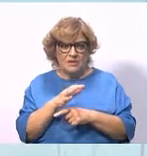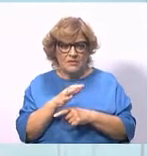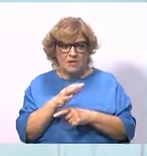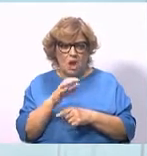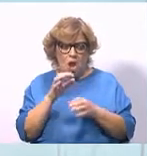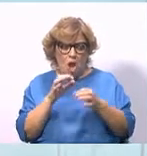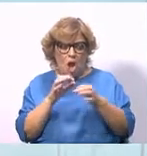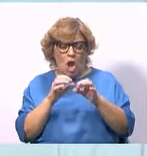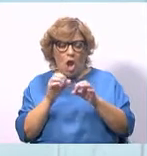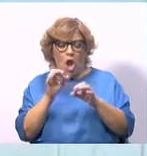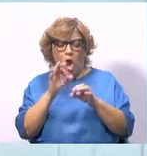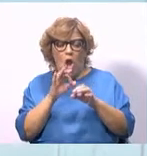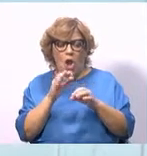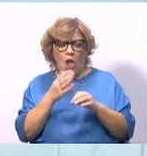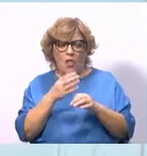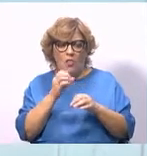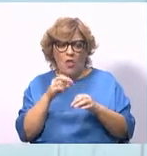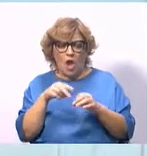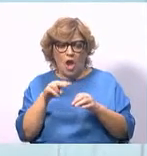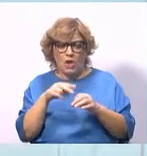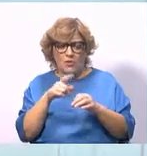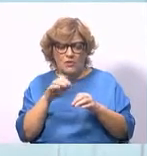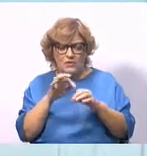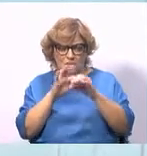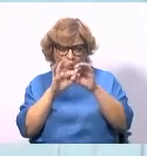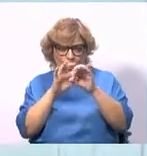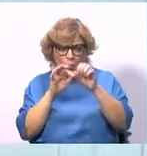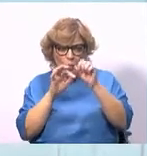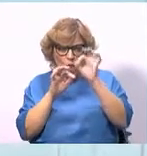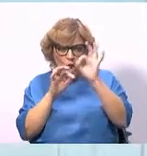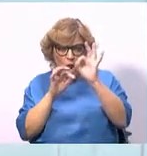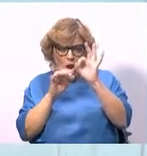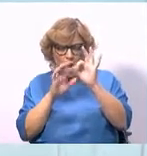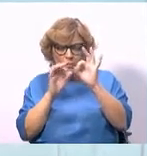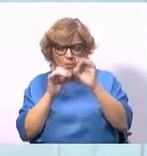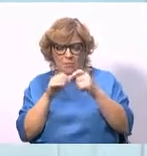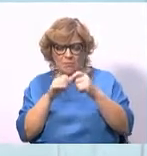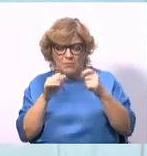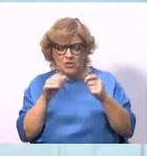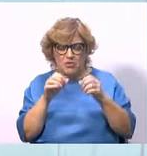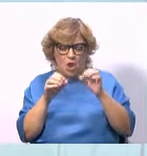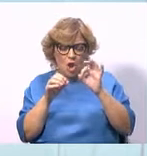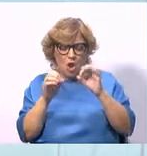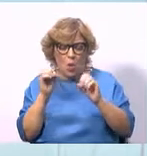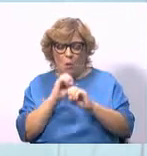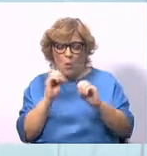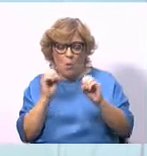nó. Não tendo esse penso tipo um ó, não tendo